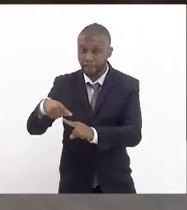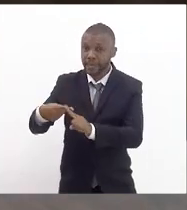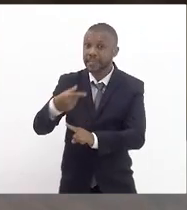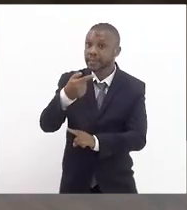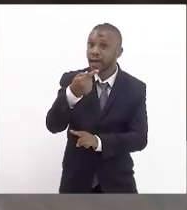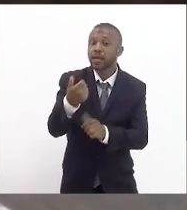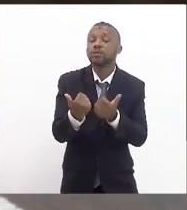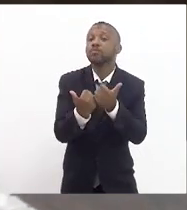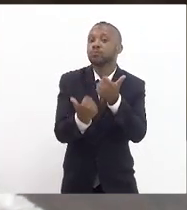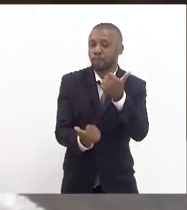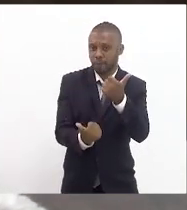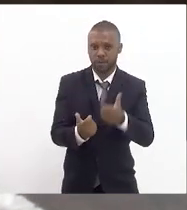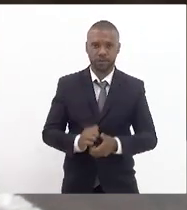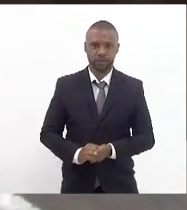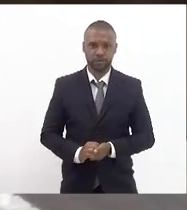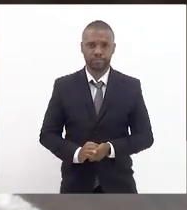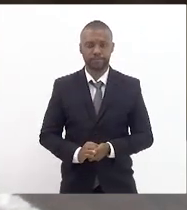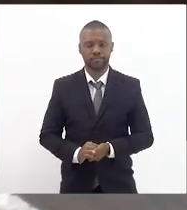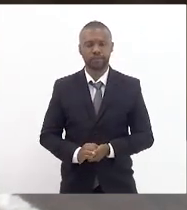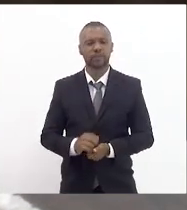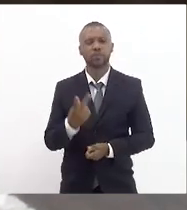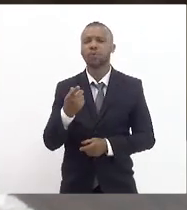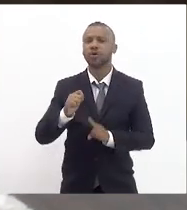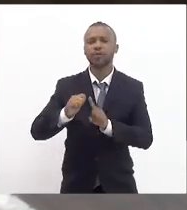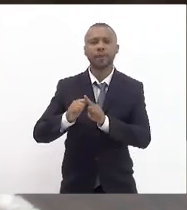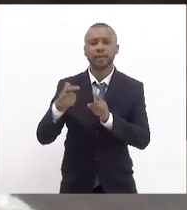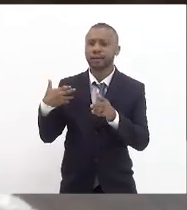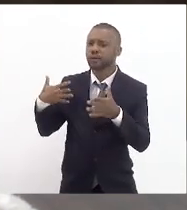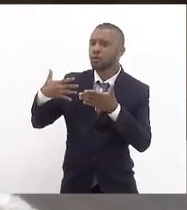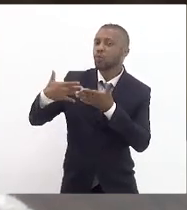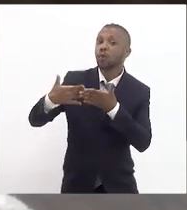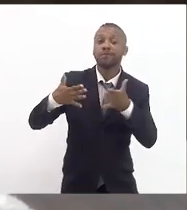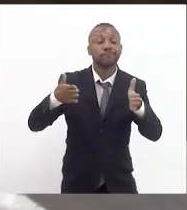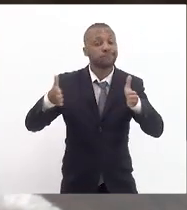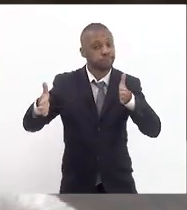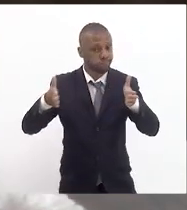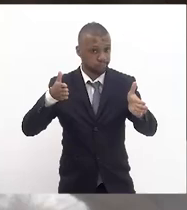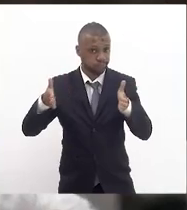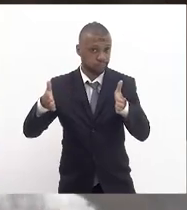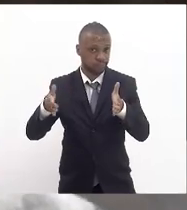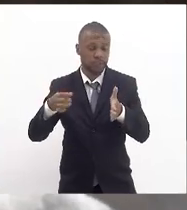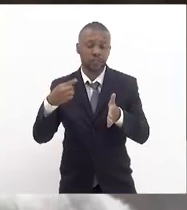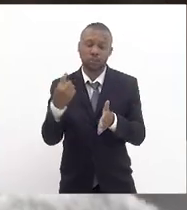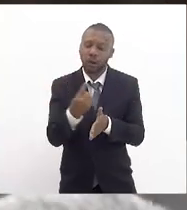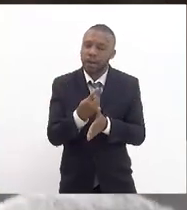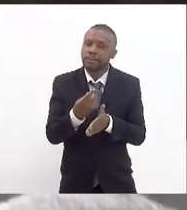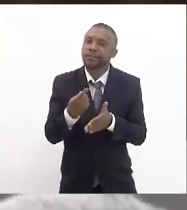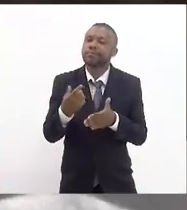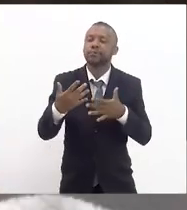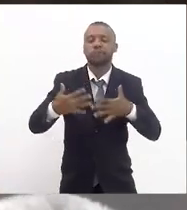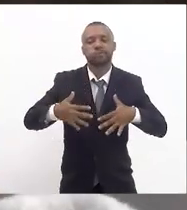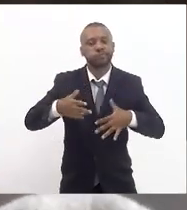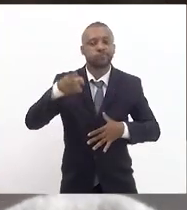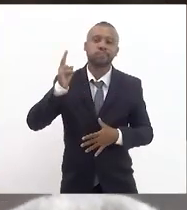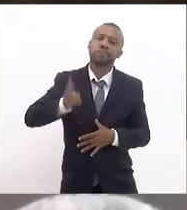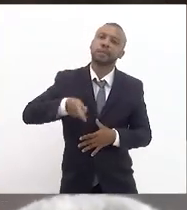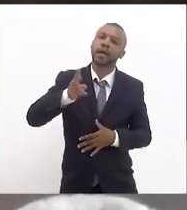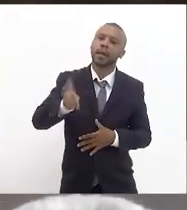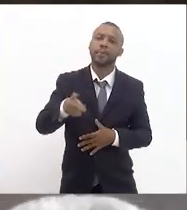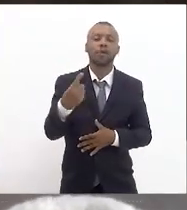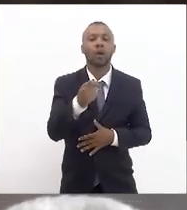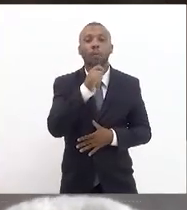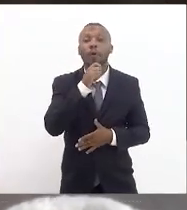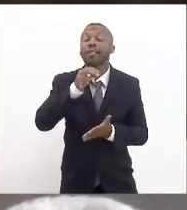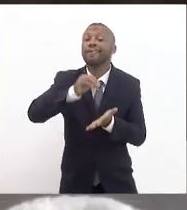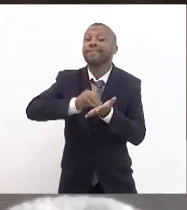Senhor presidente, há pelo menos 2 meses que, impreterivelmente, ou quase sempre, nós não temos quórum